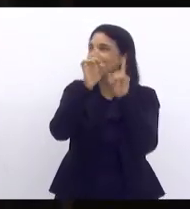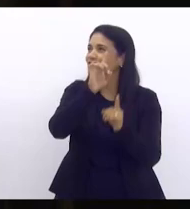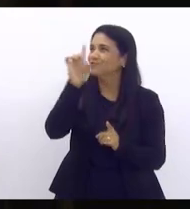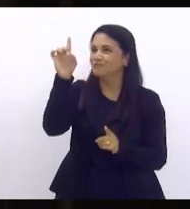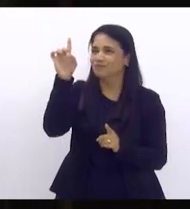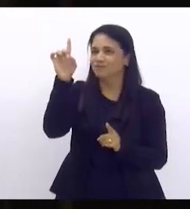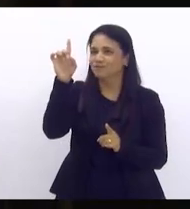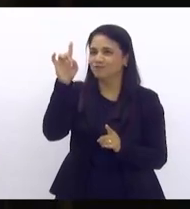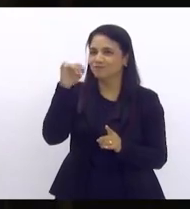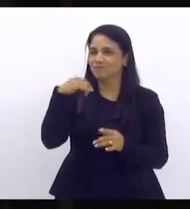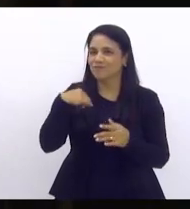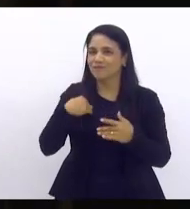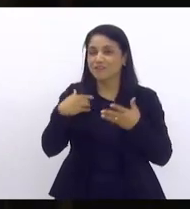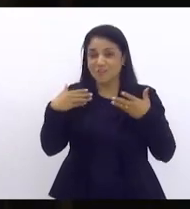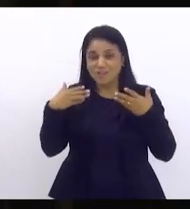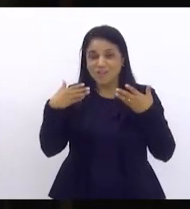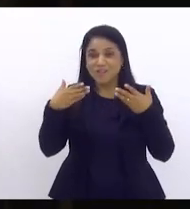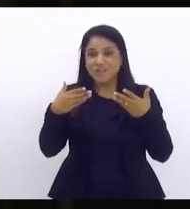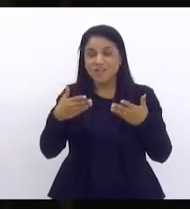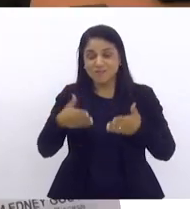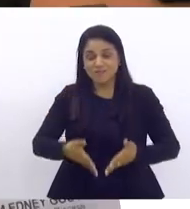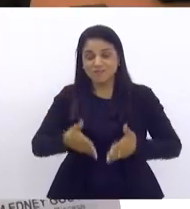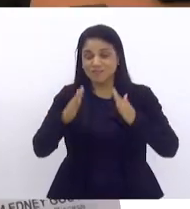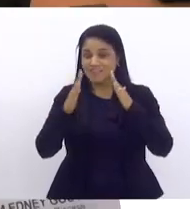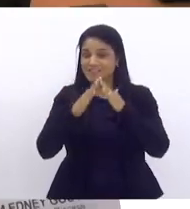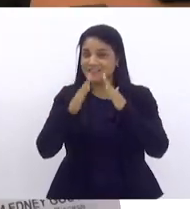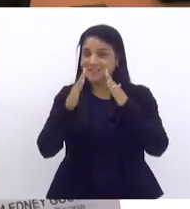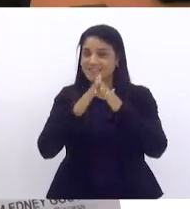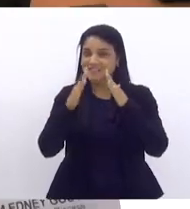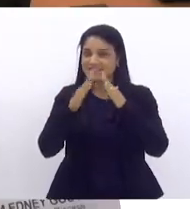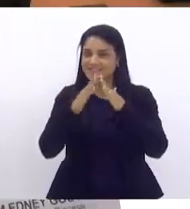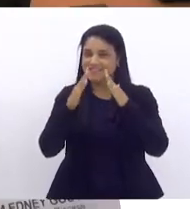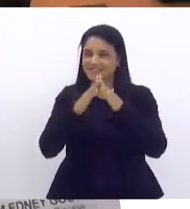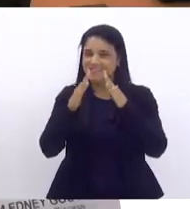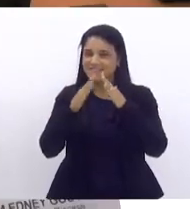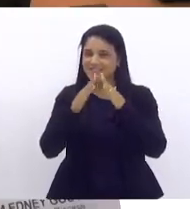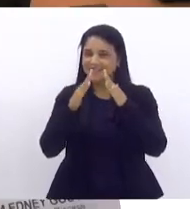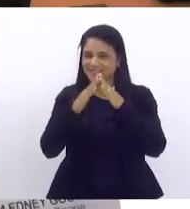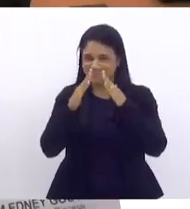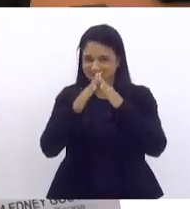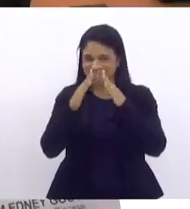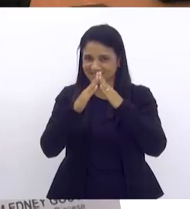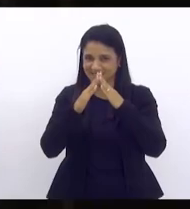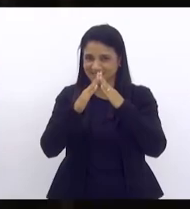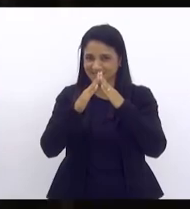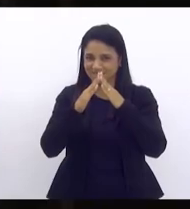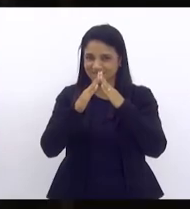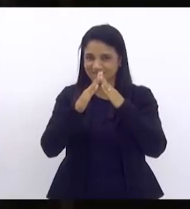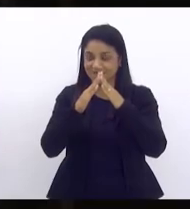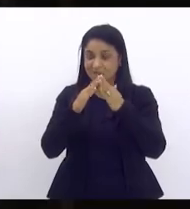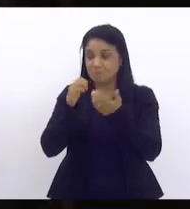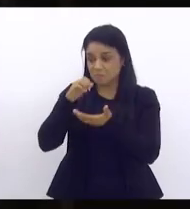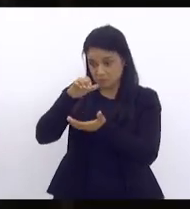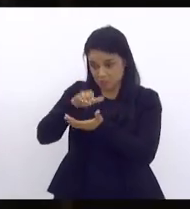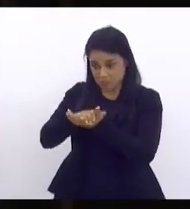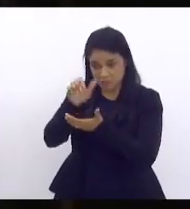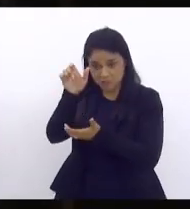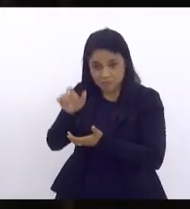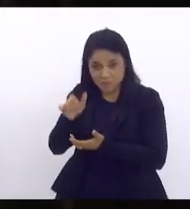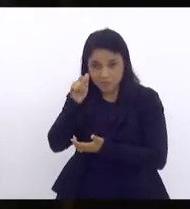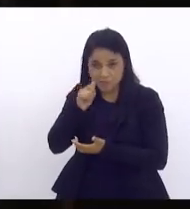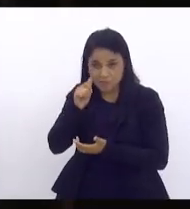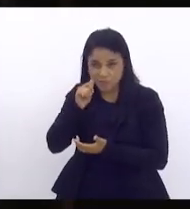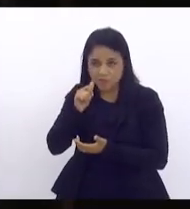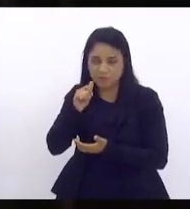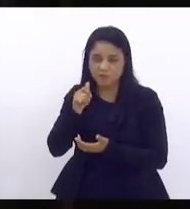Eu falei, eu cheguei em casa. Irmãos, eu cheguei em casa, a minha esposa não está aqui, porque ela